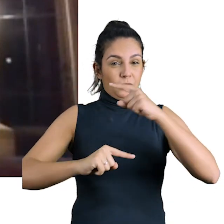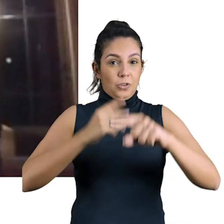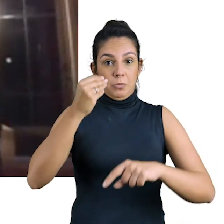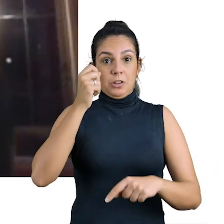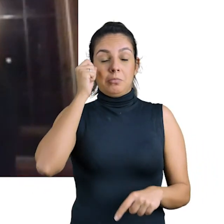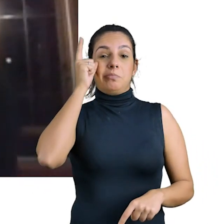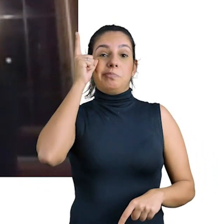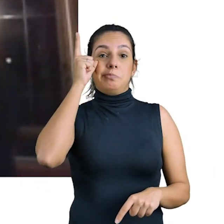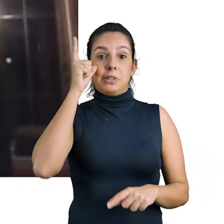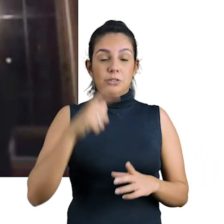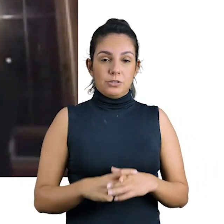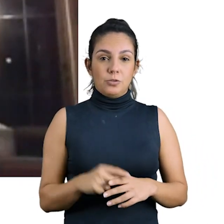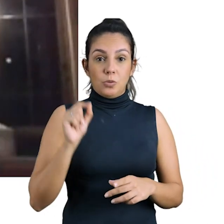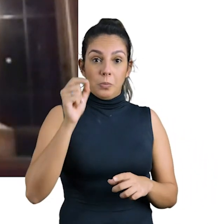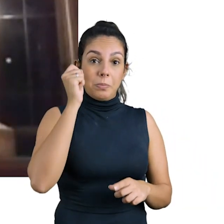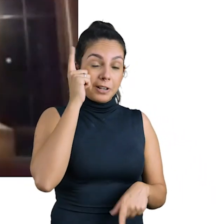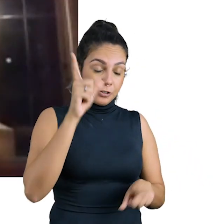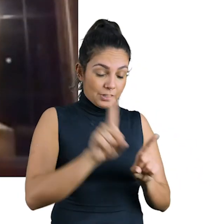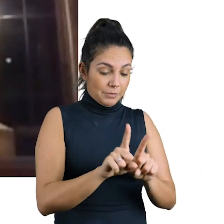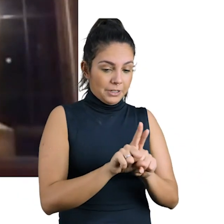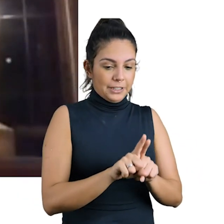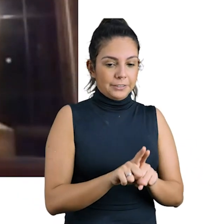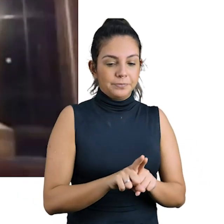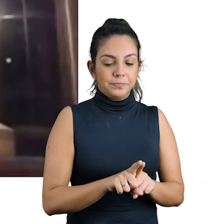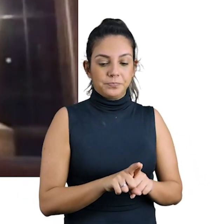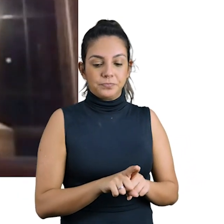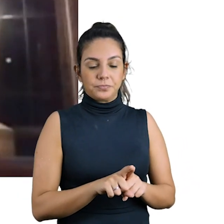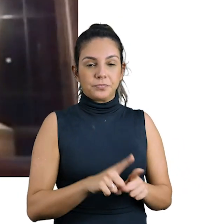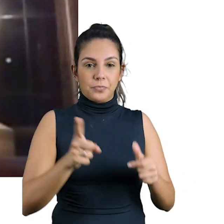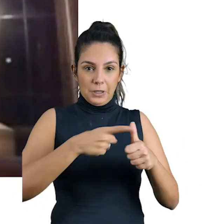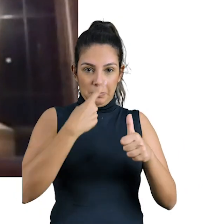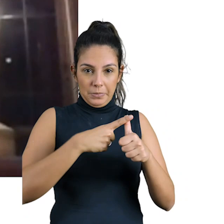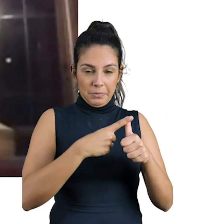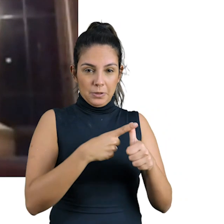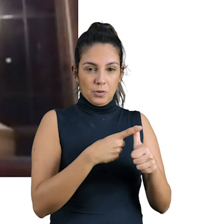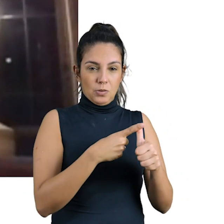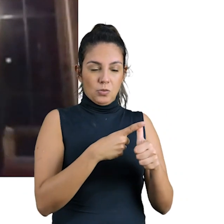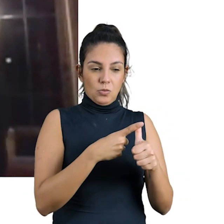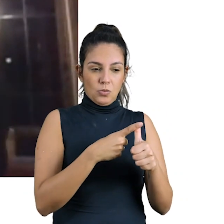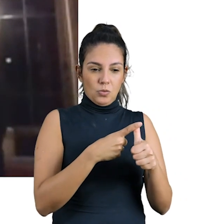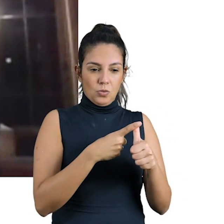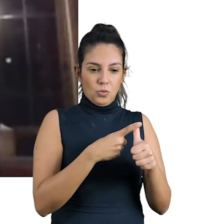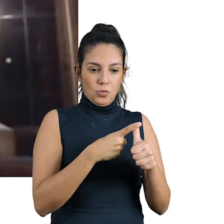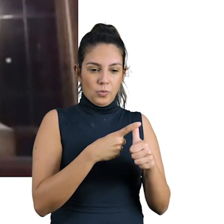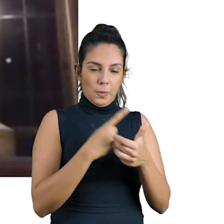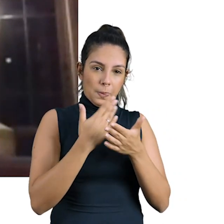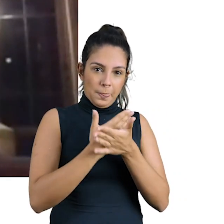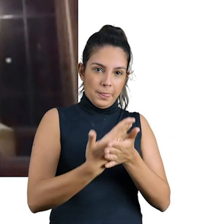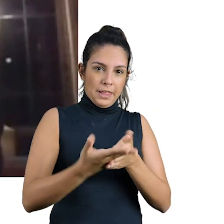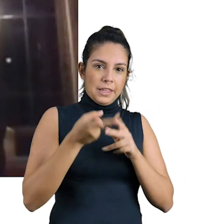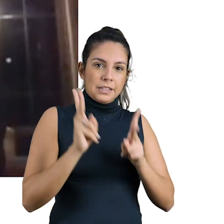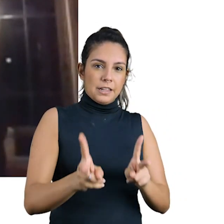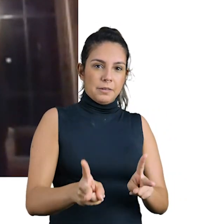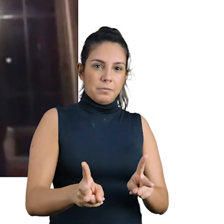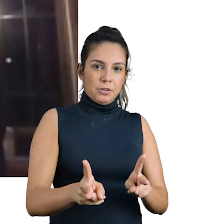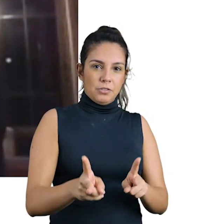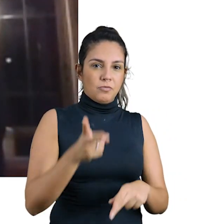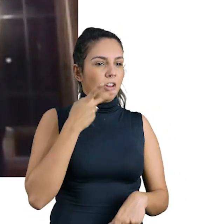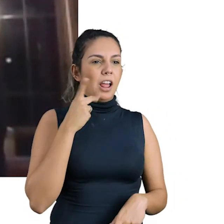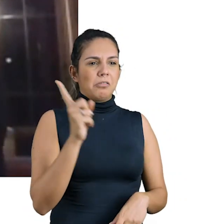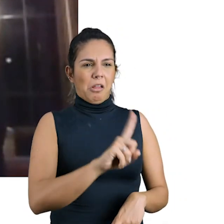muito impressionante. O que impressiona também, Afonso, em primeiro lugar, no começo há sempre uma dose